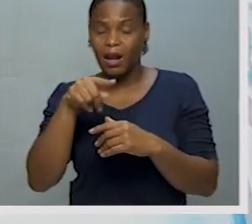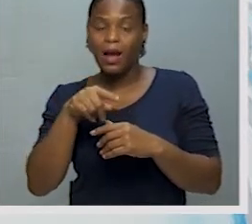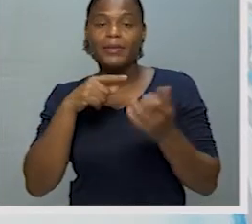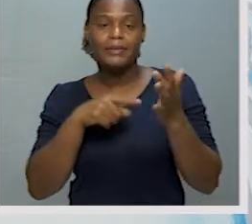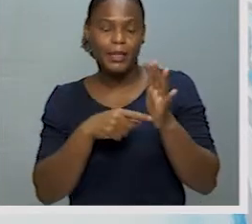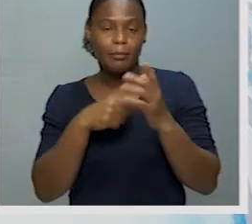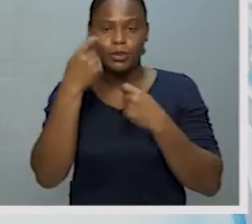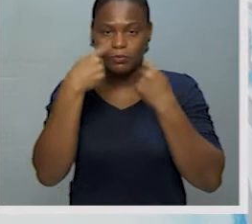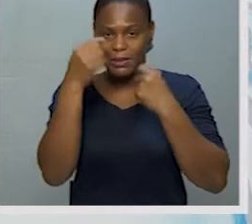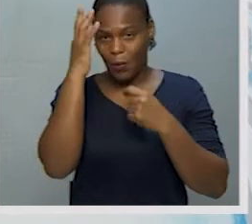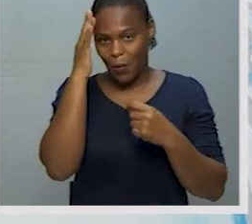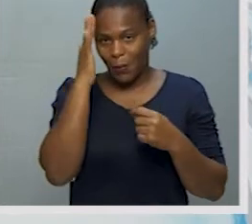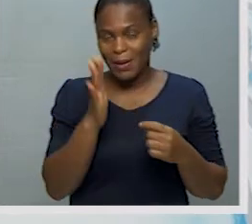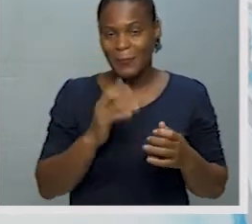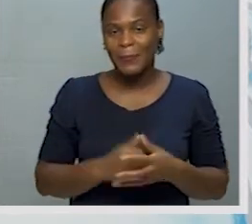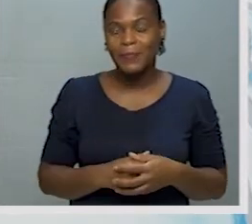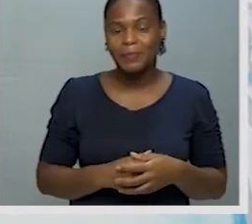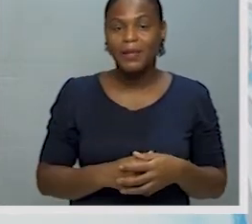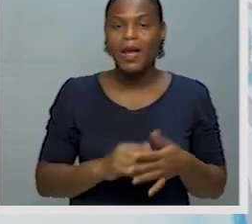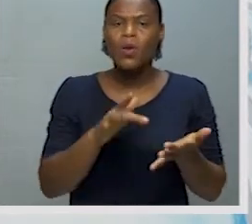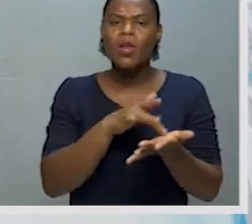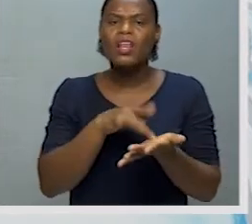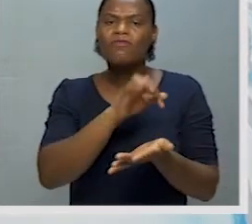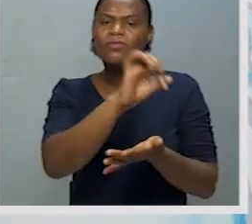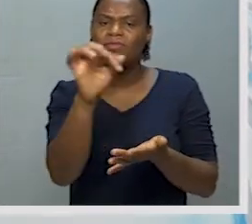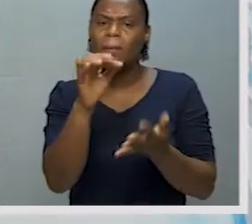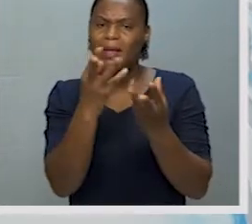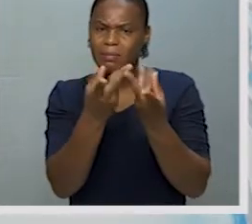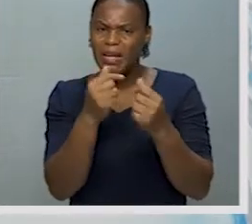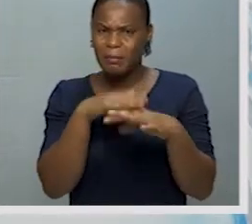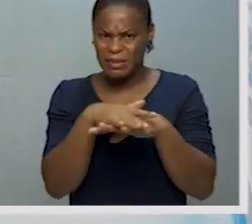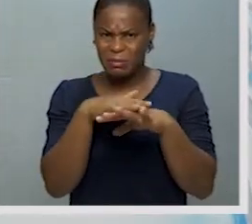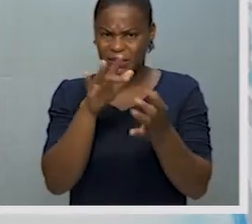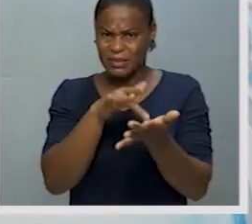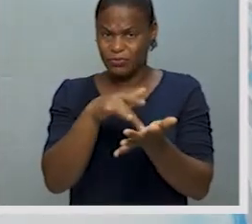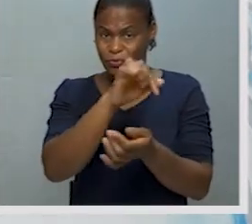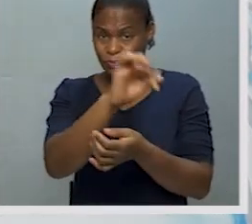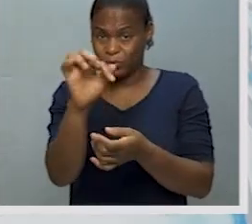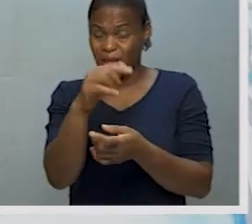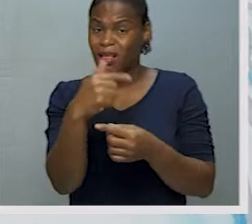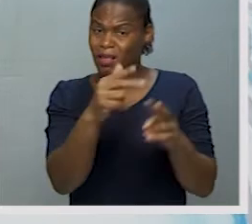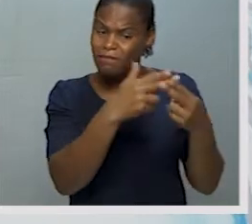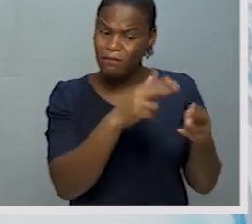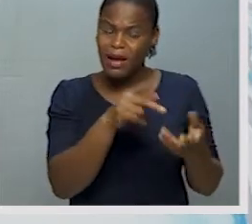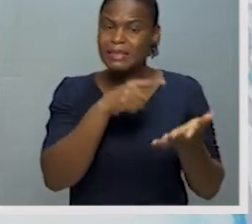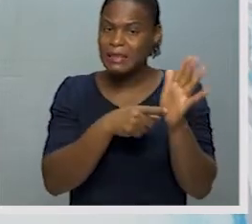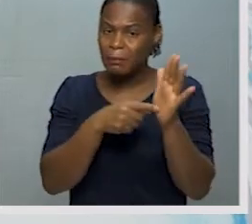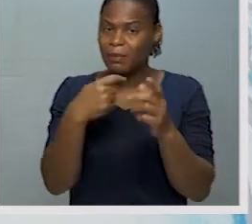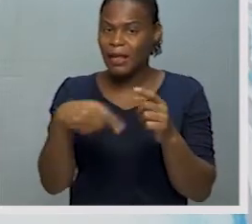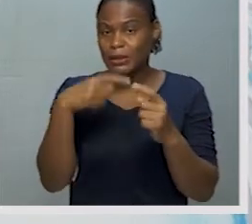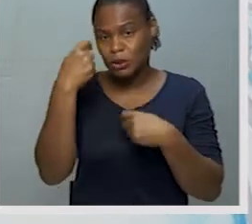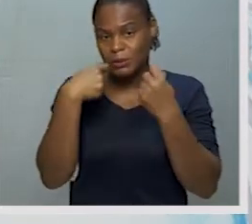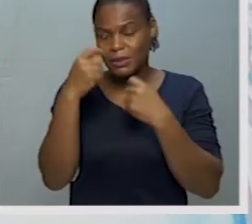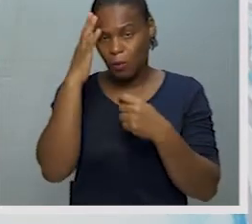uma expressão numérica. E no vosso livro de matemática, há ali vários exemplos